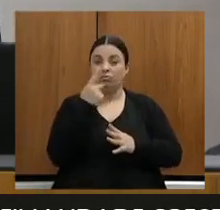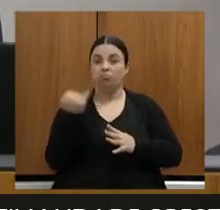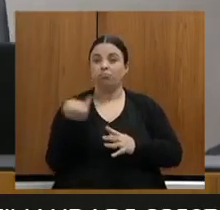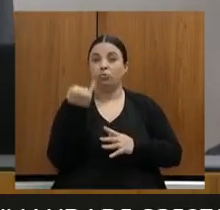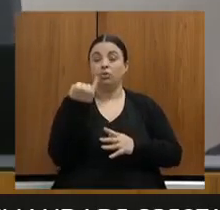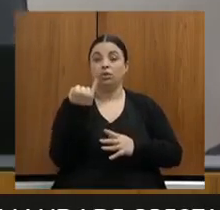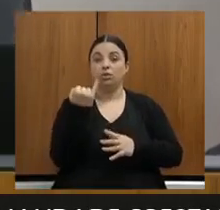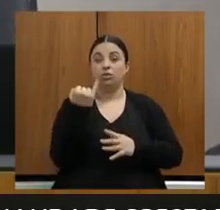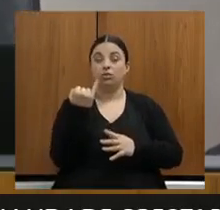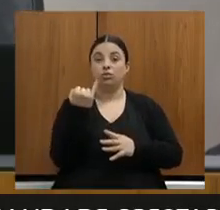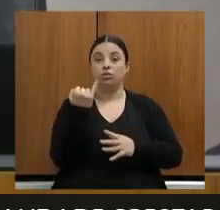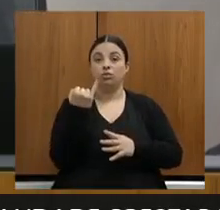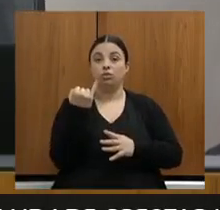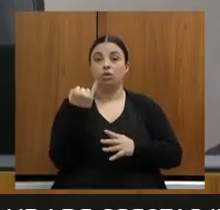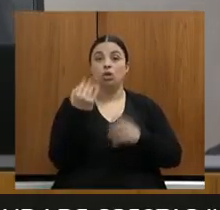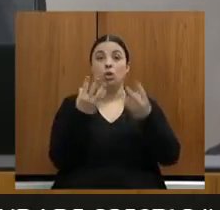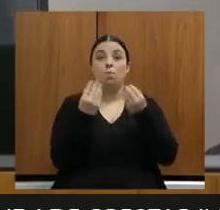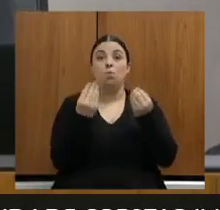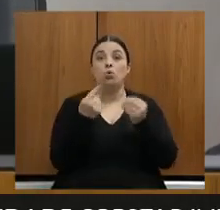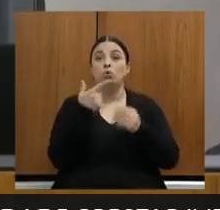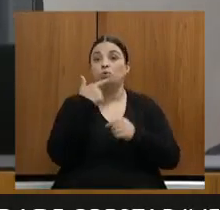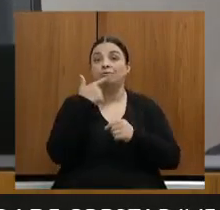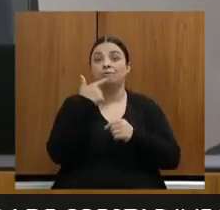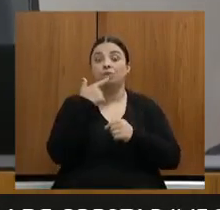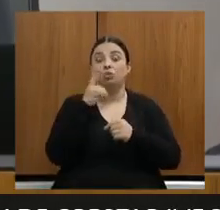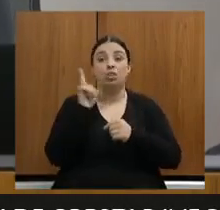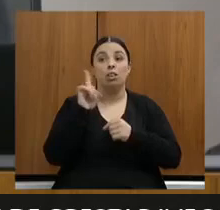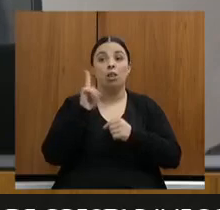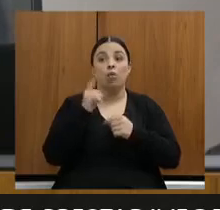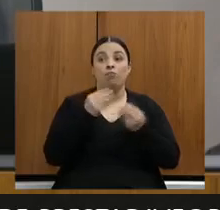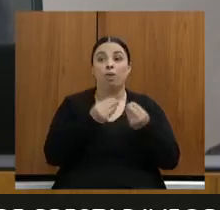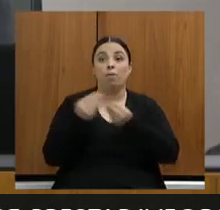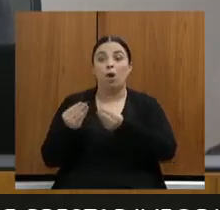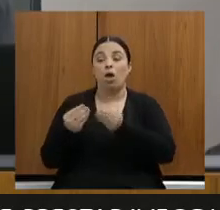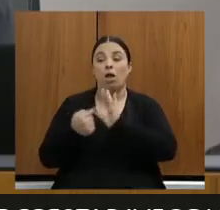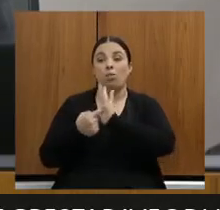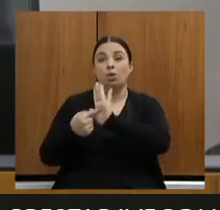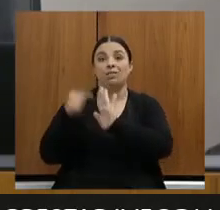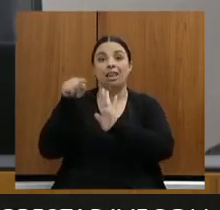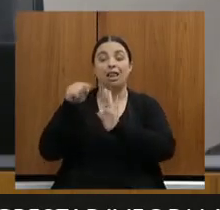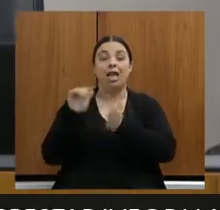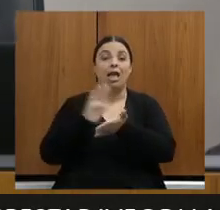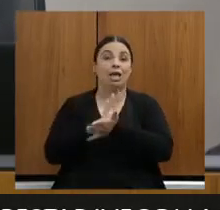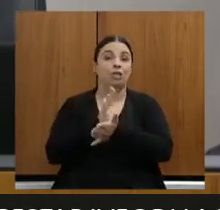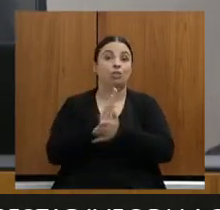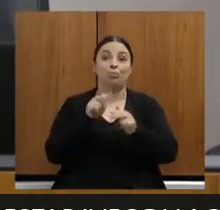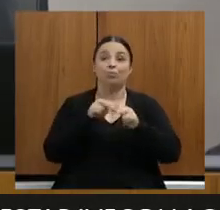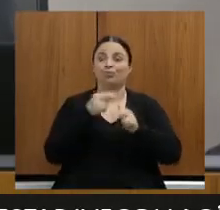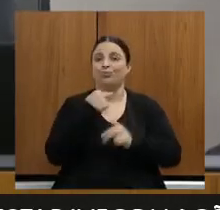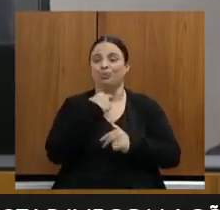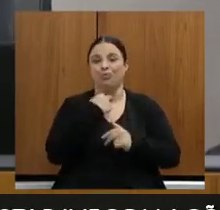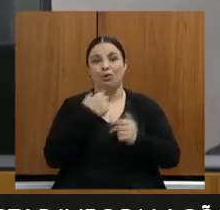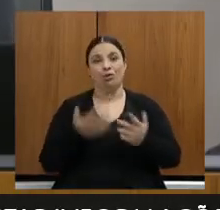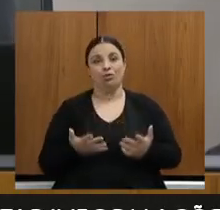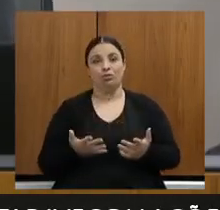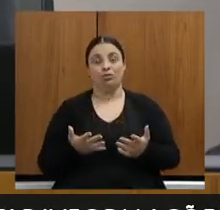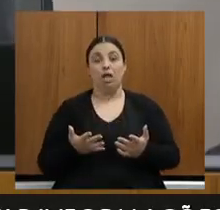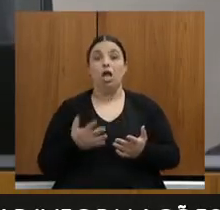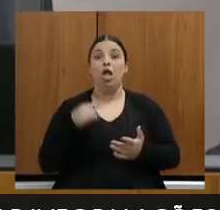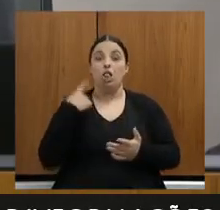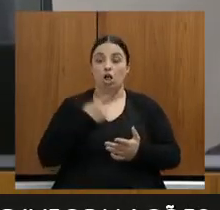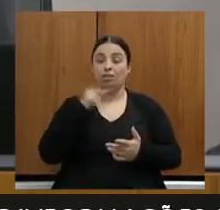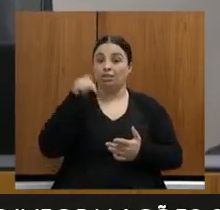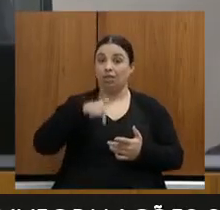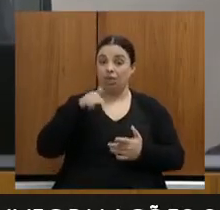muitos Queijos não vieram para mostra em Araxá em razão de não poder nós voltamos nessa casa um projeto se Z que tava